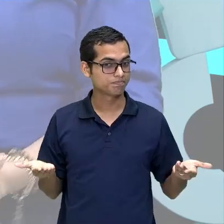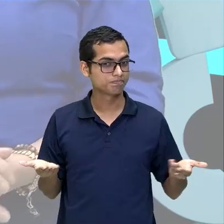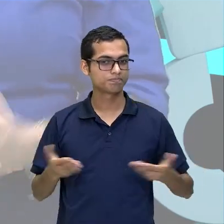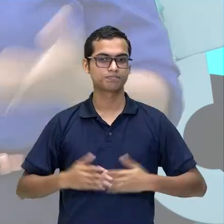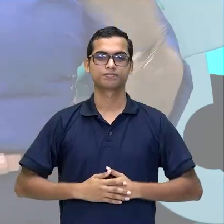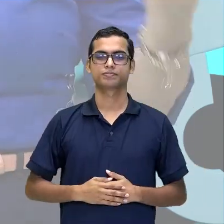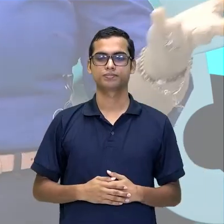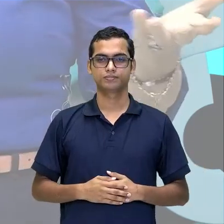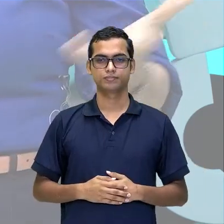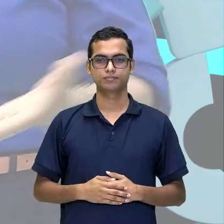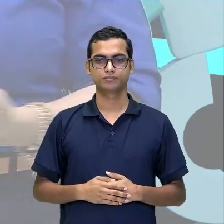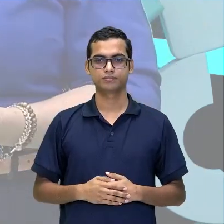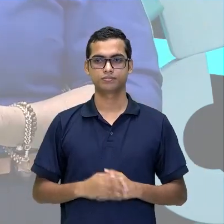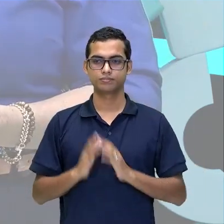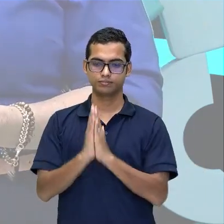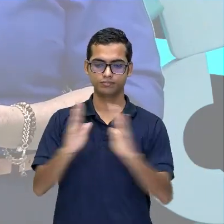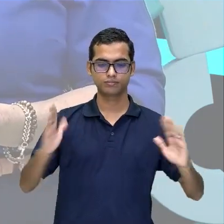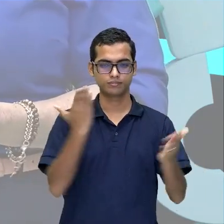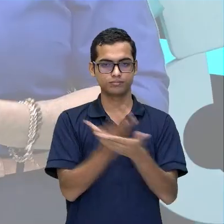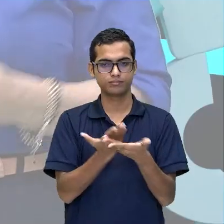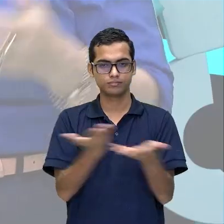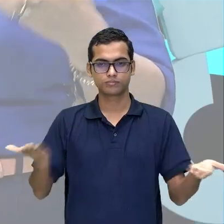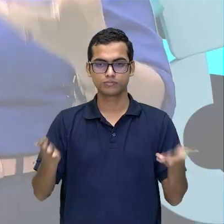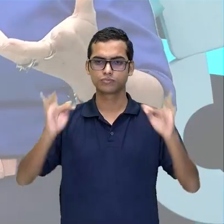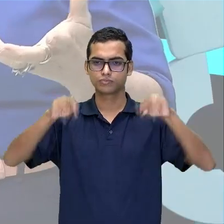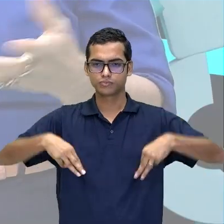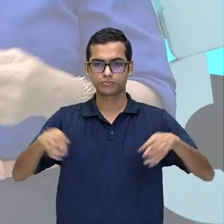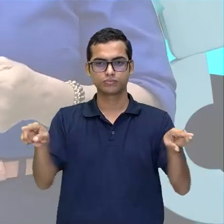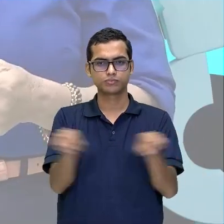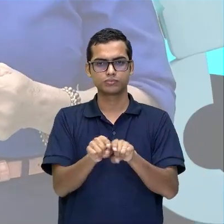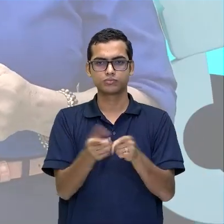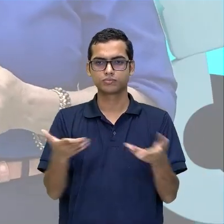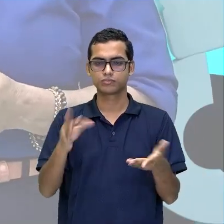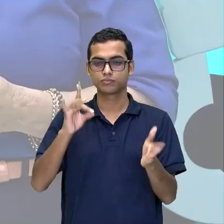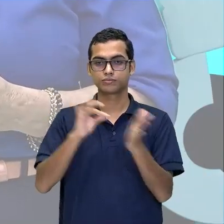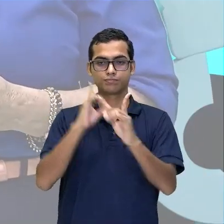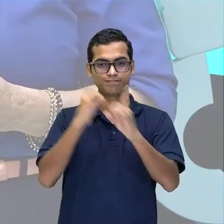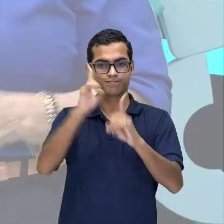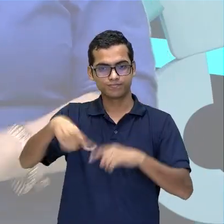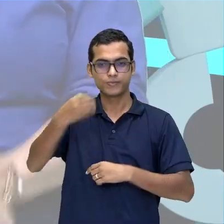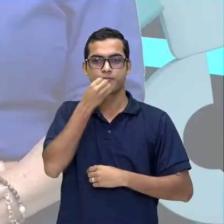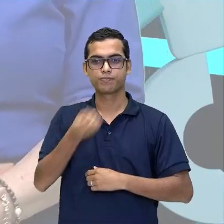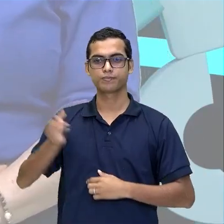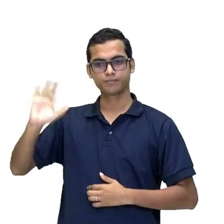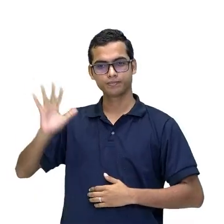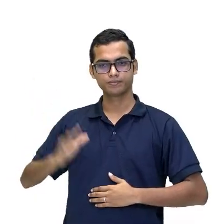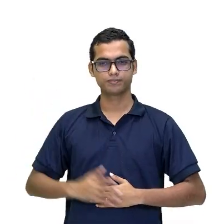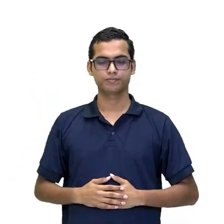Essa foi, então, a nossa aula. Nós encerramos por aqui. Até a próxima.